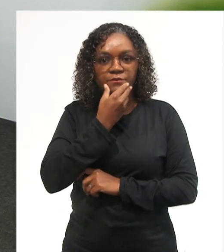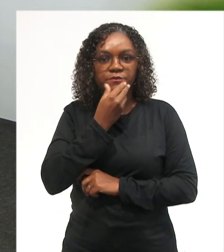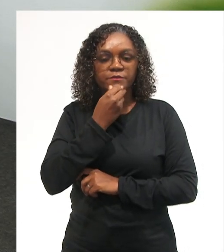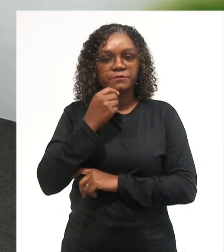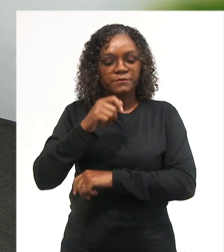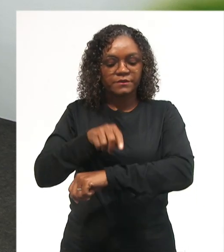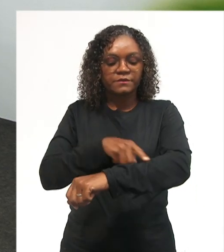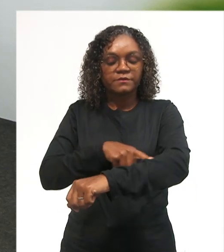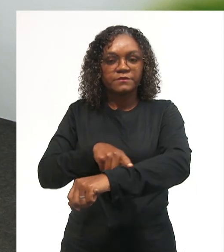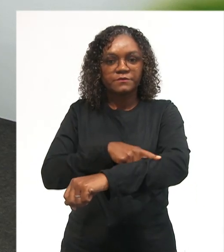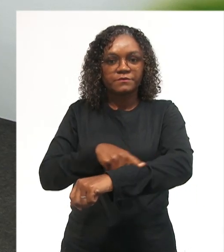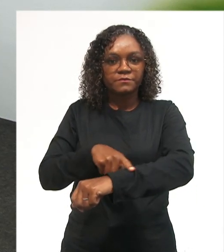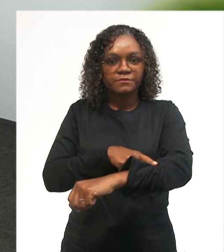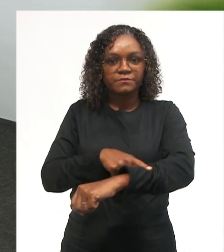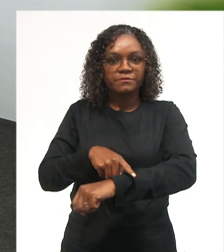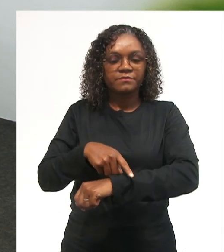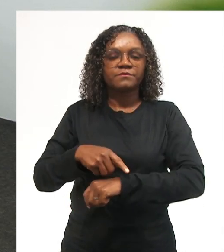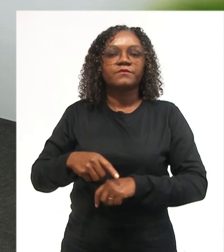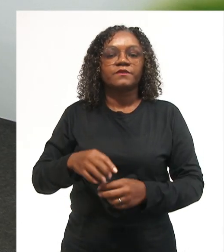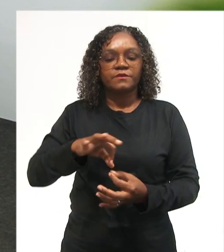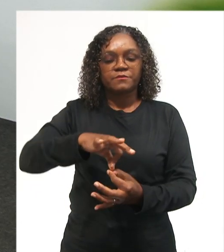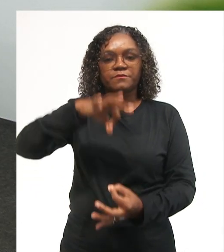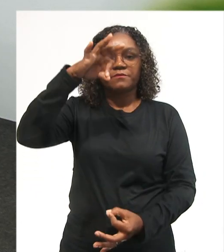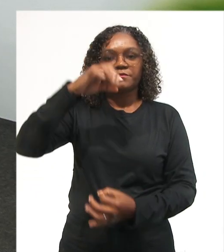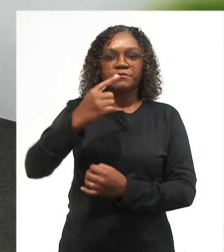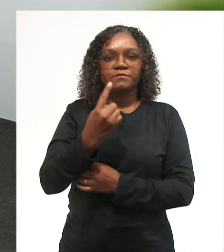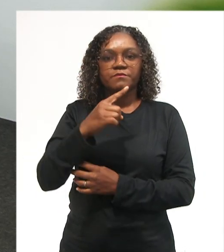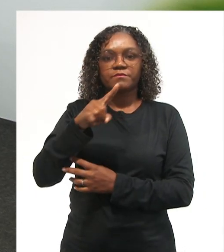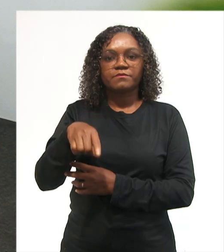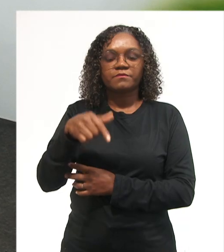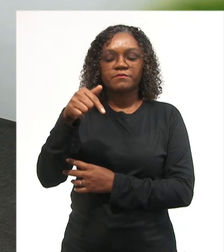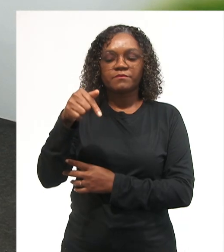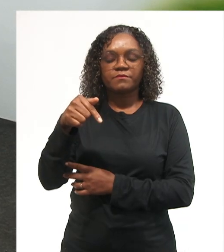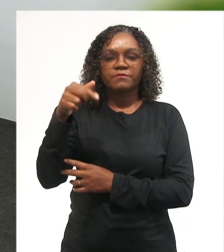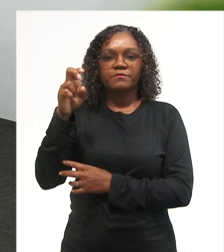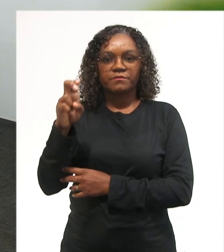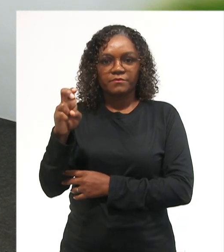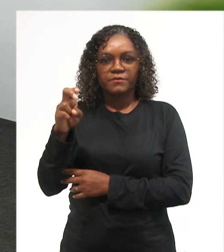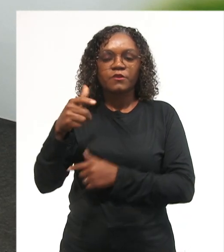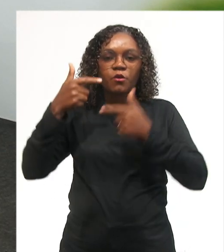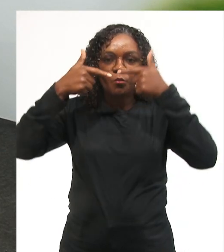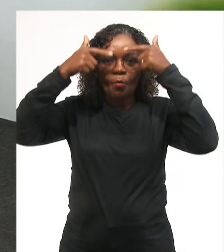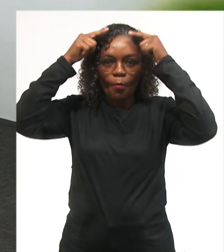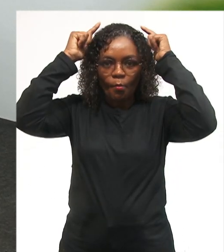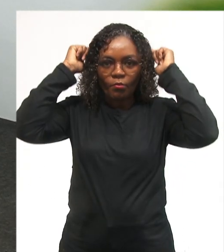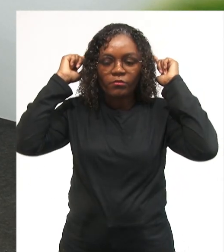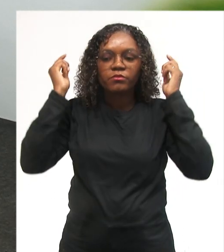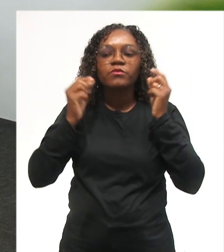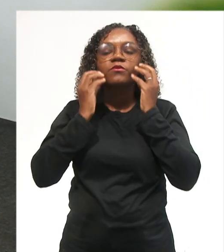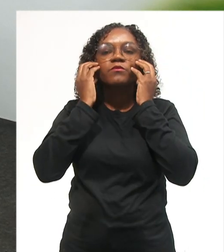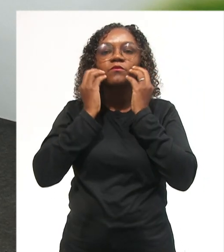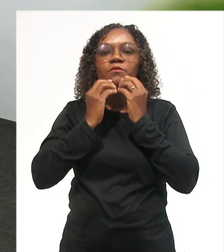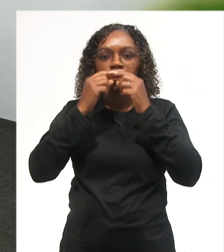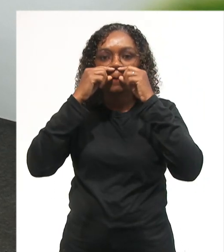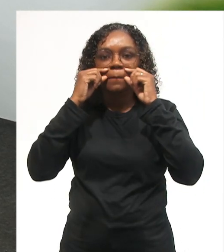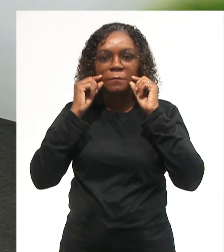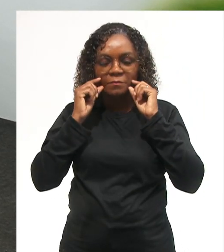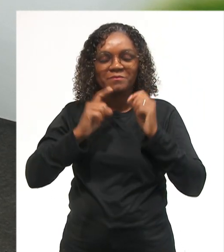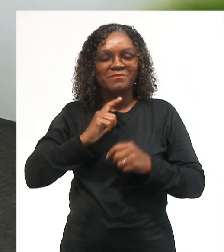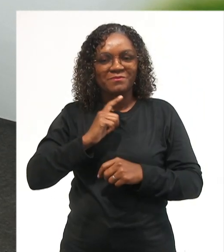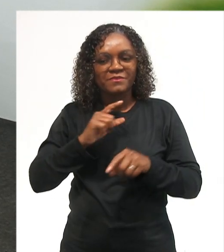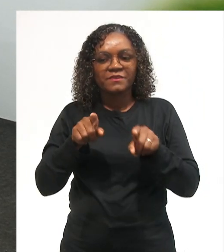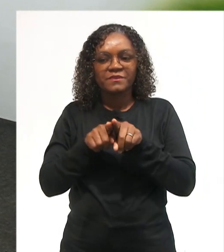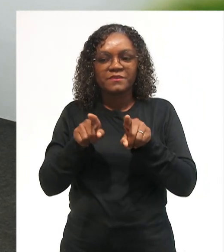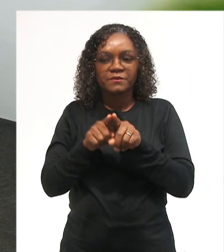negro, meço 1,75 m, sou careca, uso barba, tenho olhos